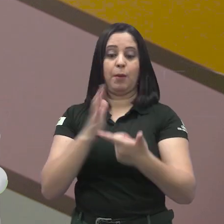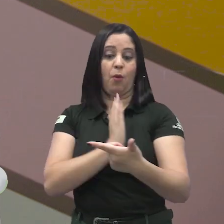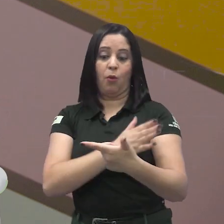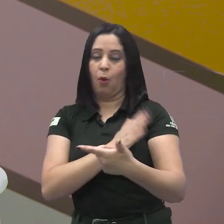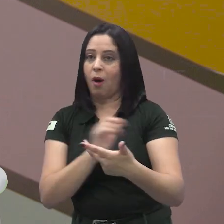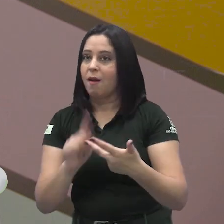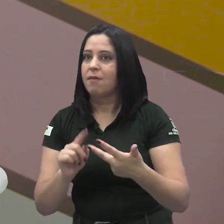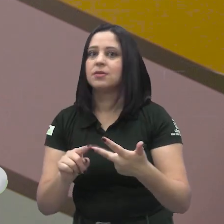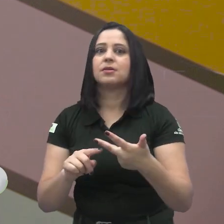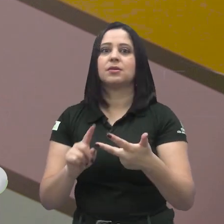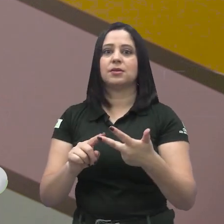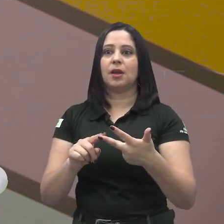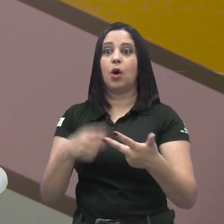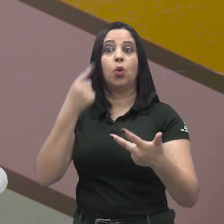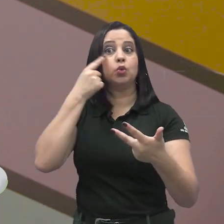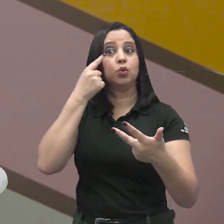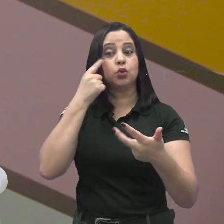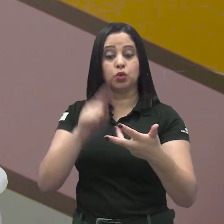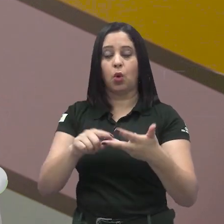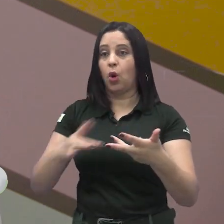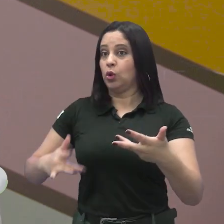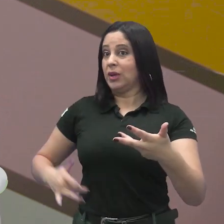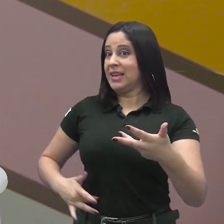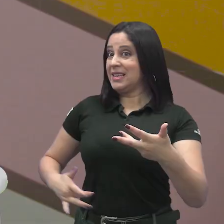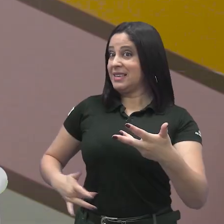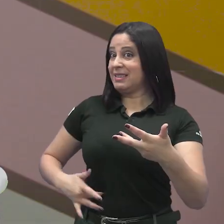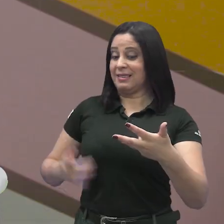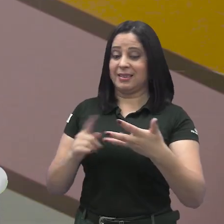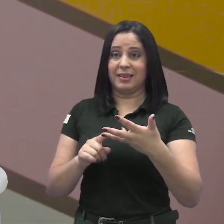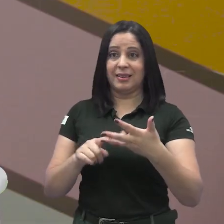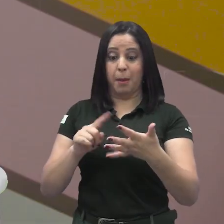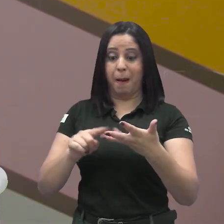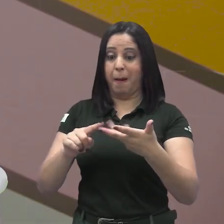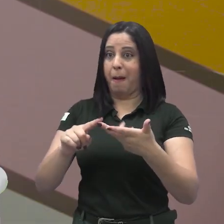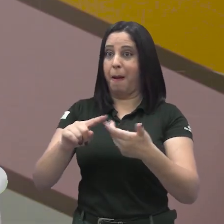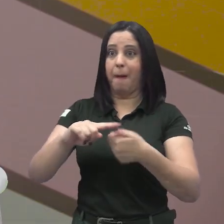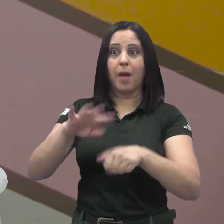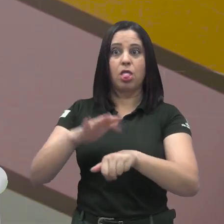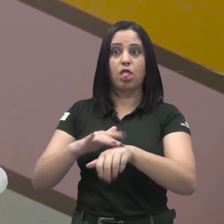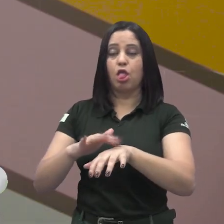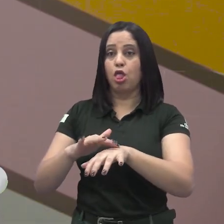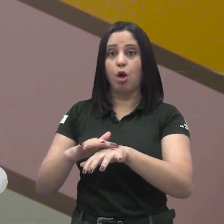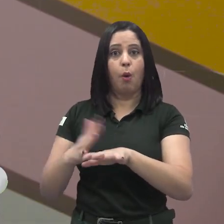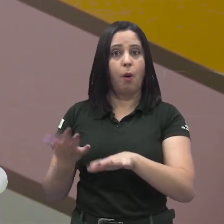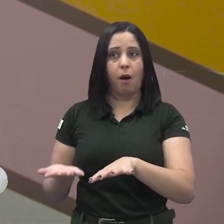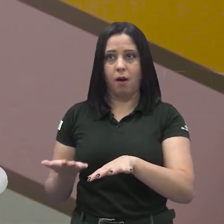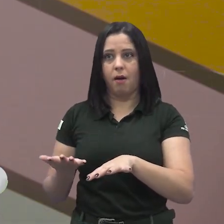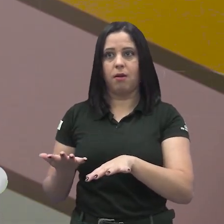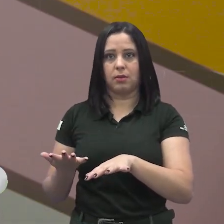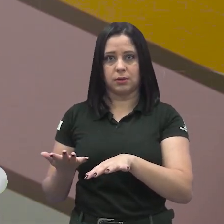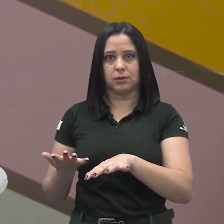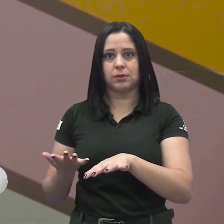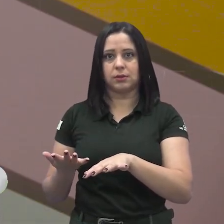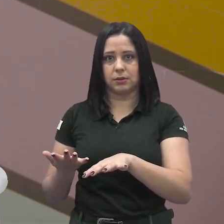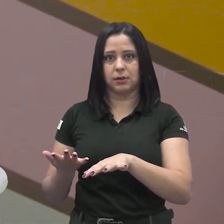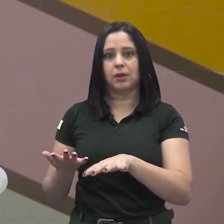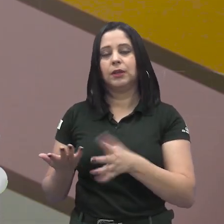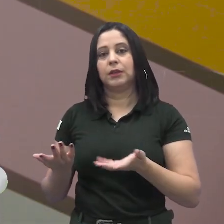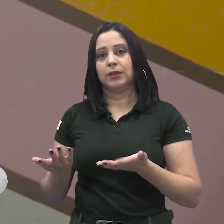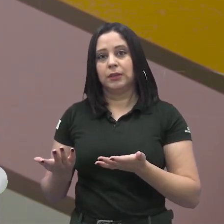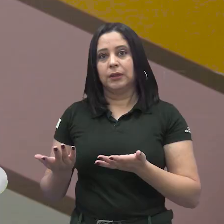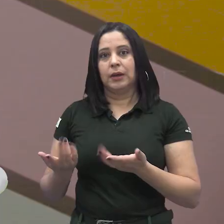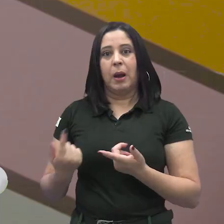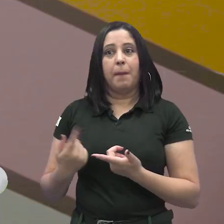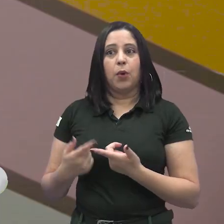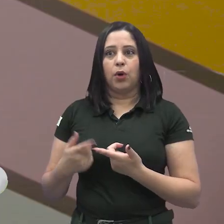seja do coração, seja dos olhos, dos rins. Então, as doenças que, digamos, se manifestam